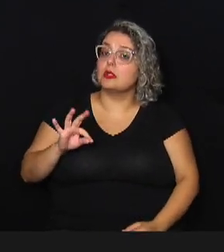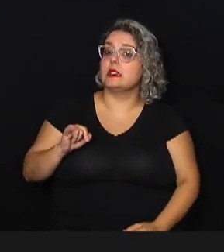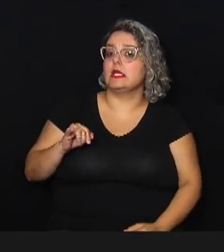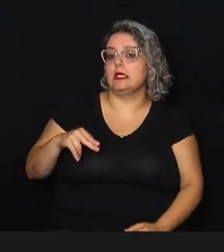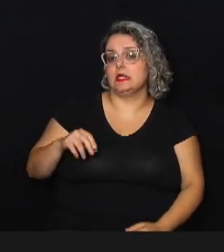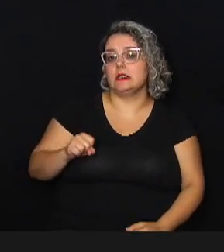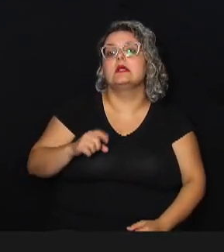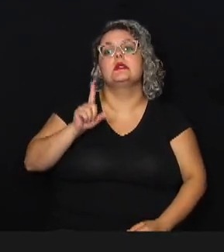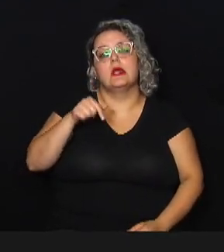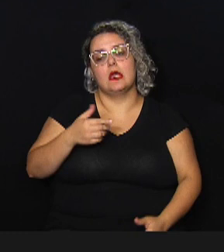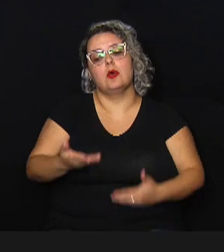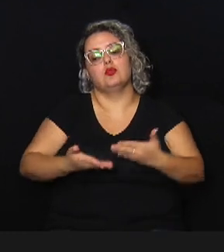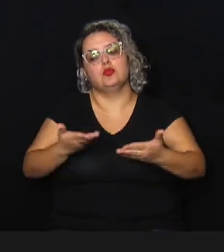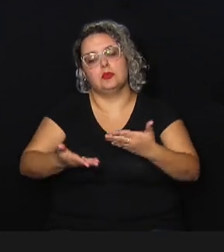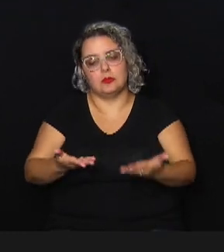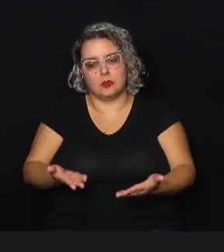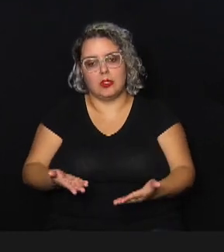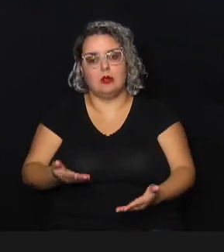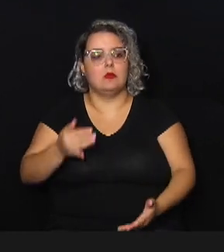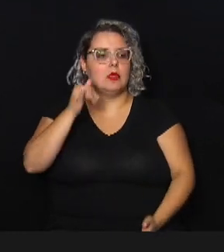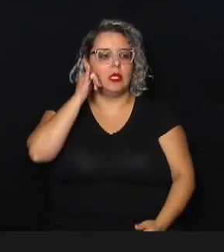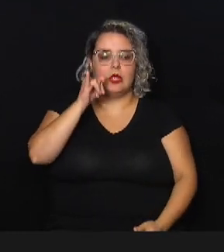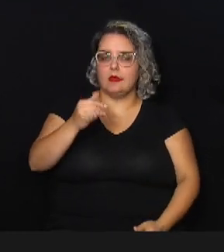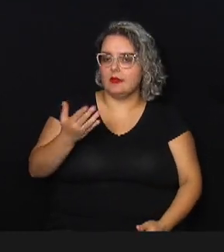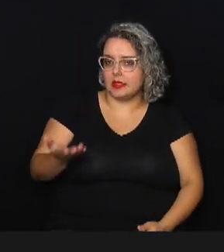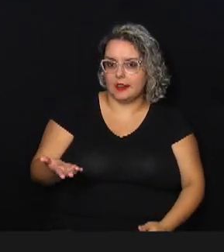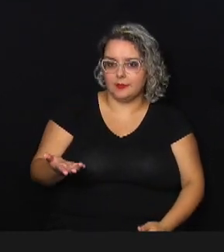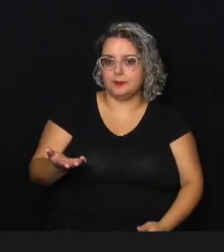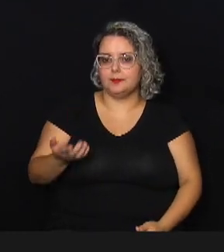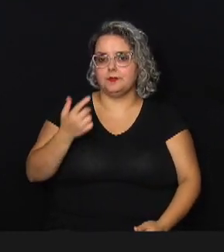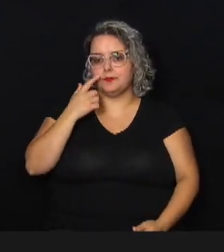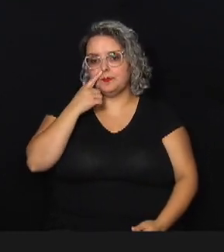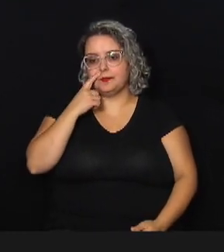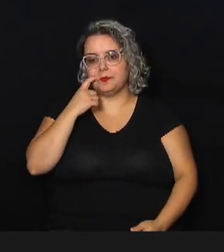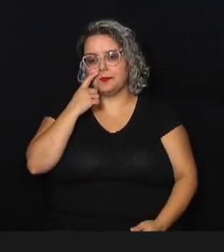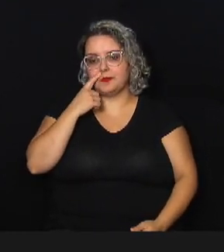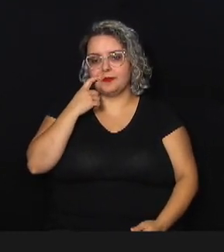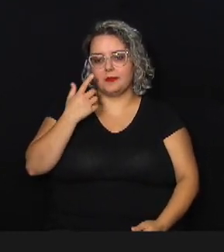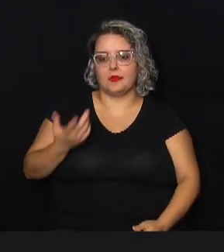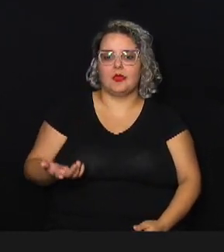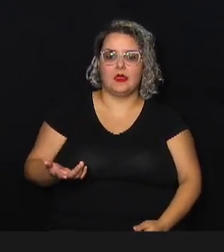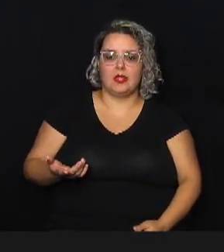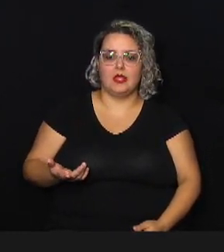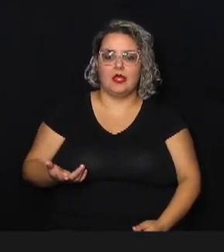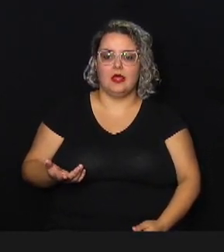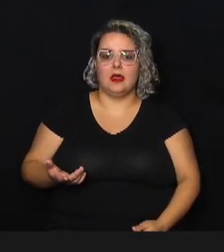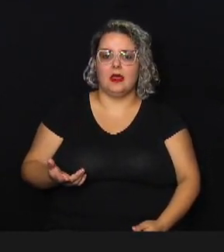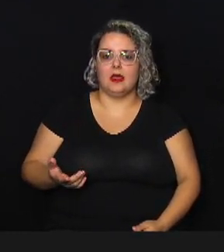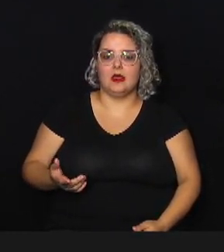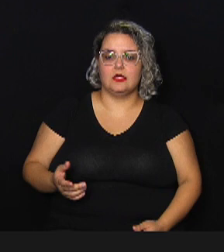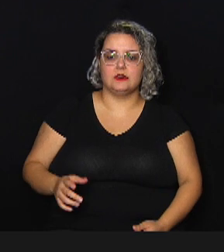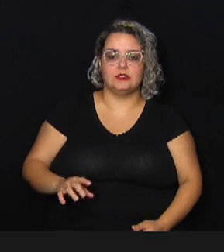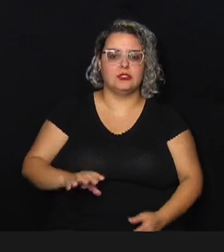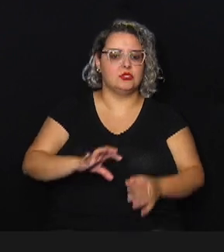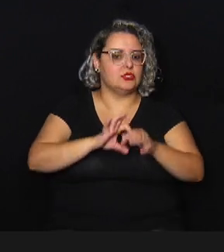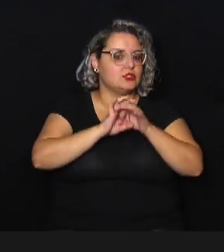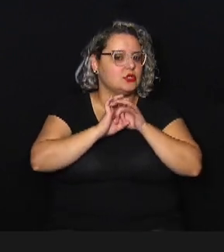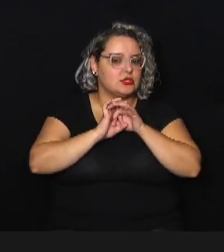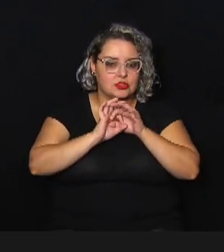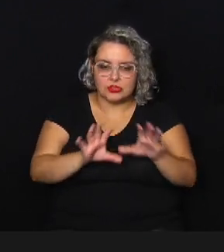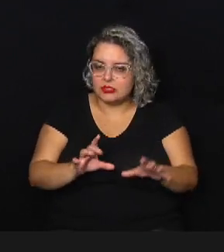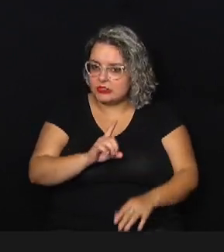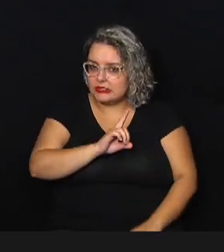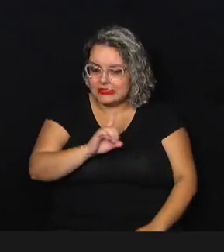tratamento, tá? Mas evitar, assim, a gente excomunga do dia do nosso paciente os alimentos crus, carnes mal